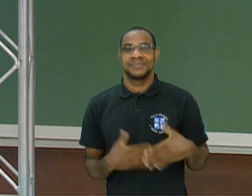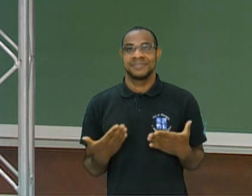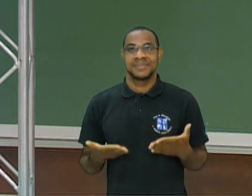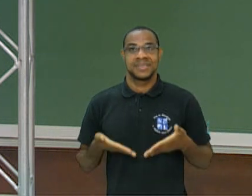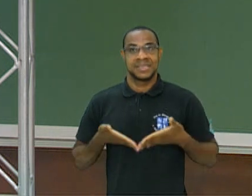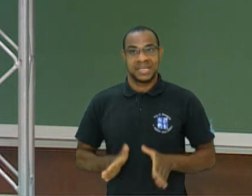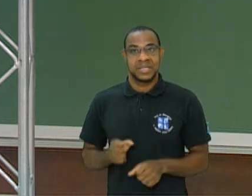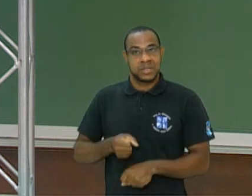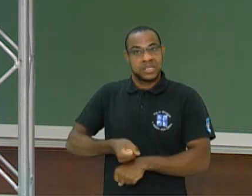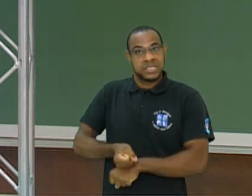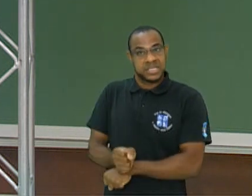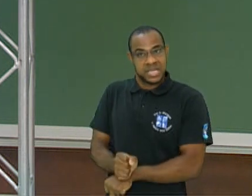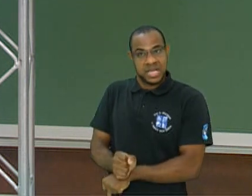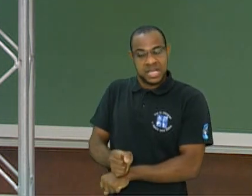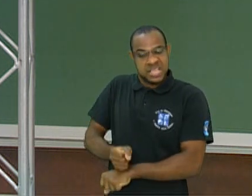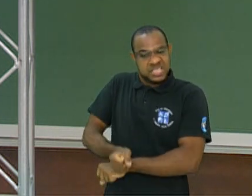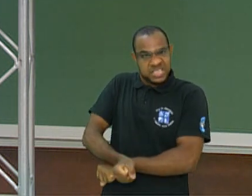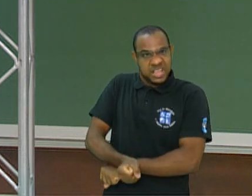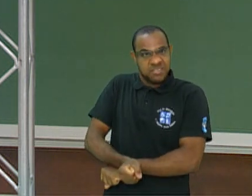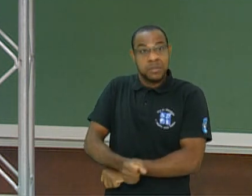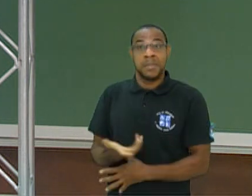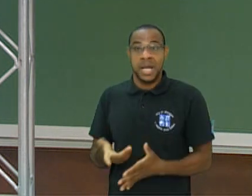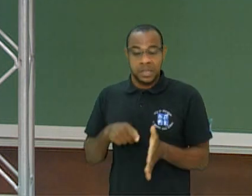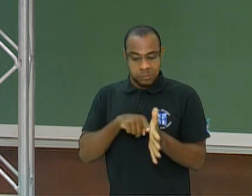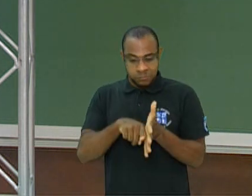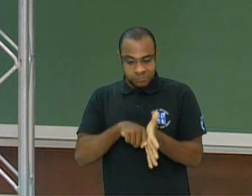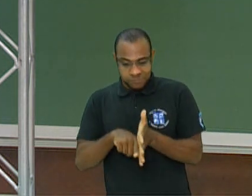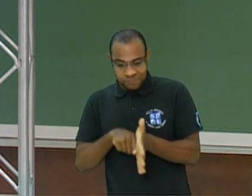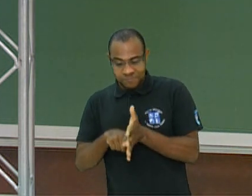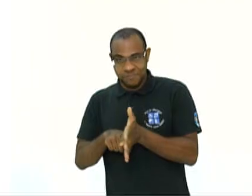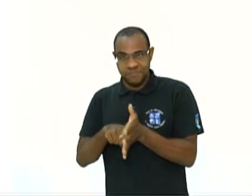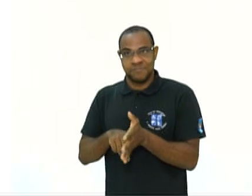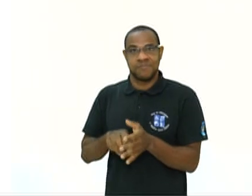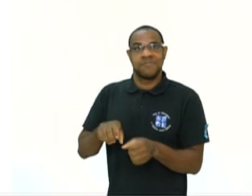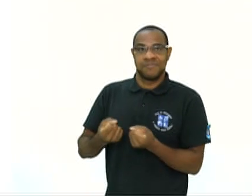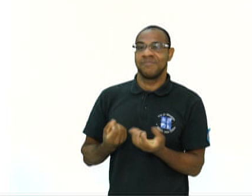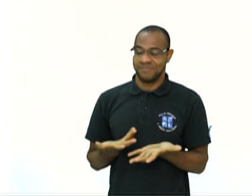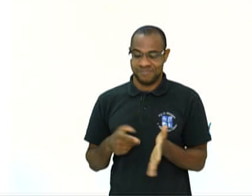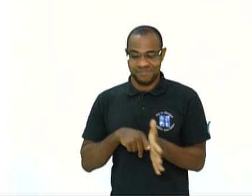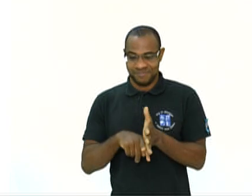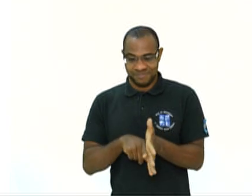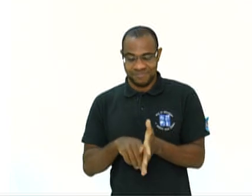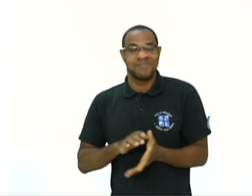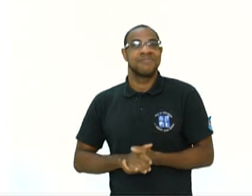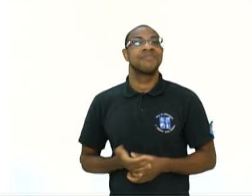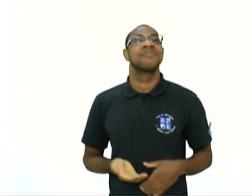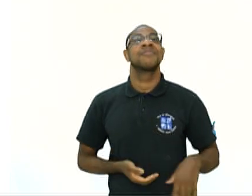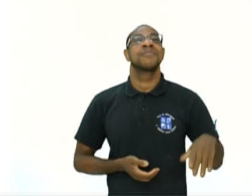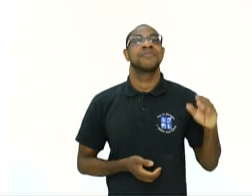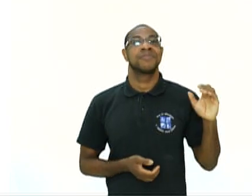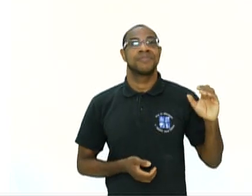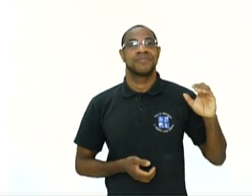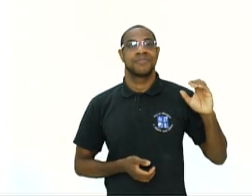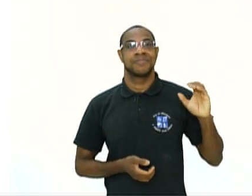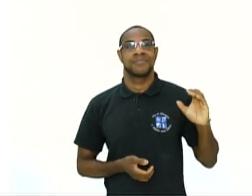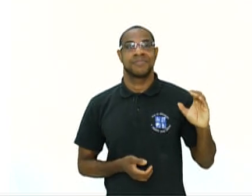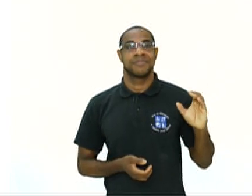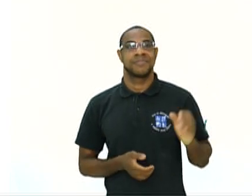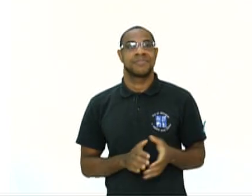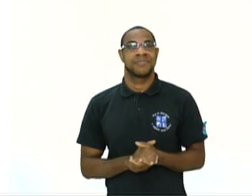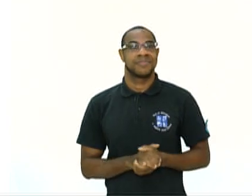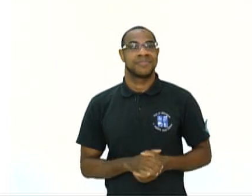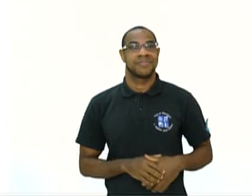nasceu escravo, mas se tornou um bom cientista. He was inventor and teacher at Tuskegee Institute. Então,